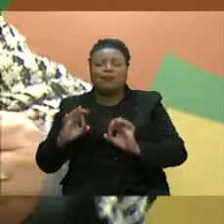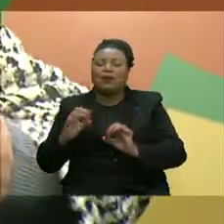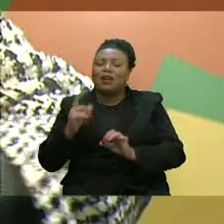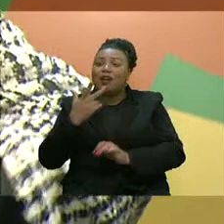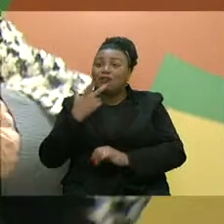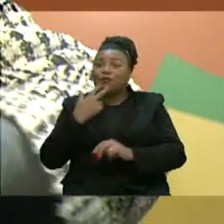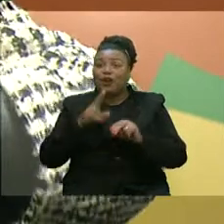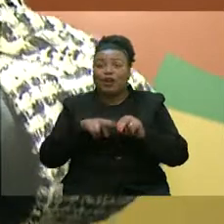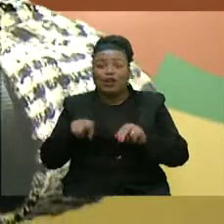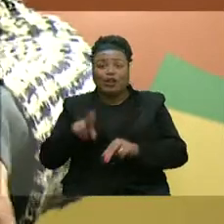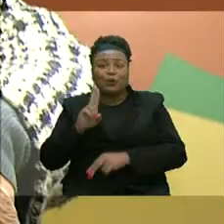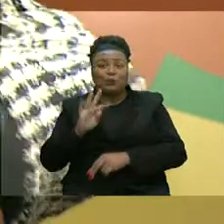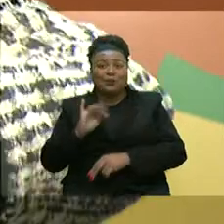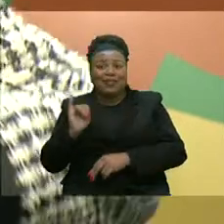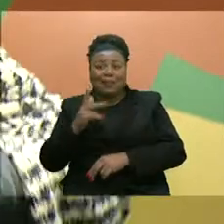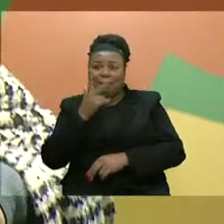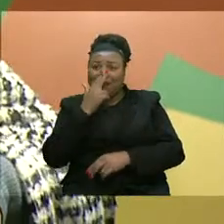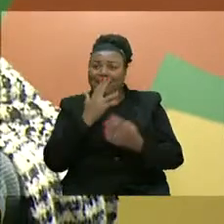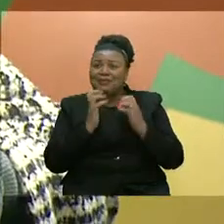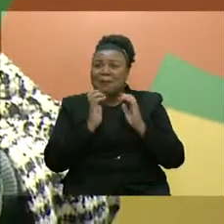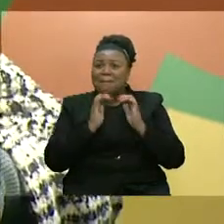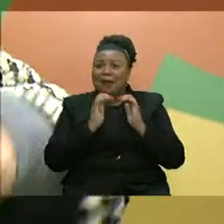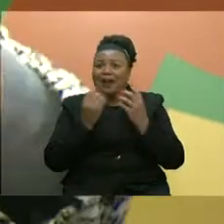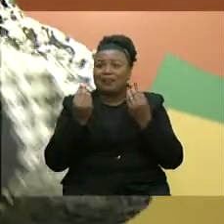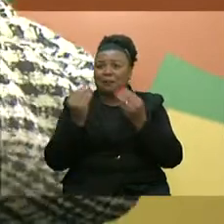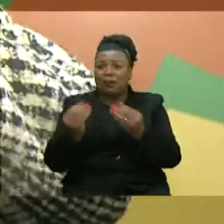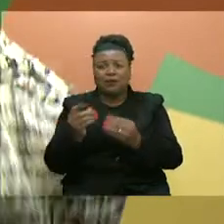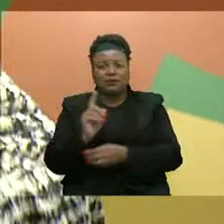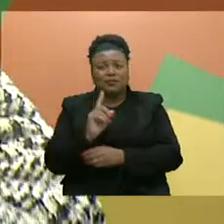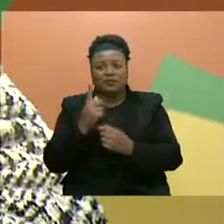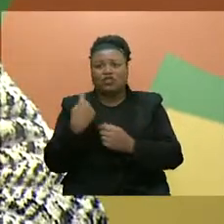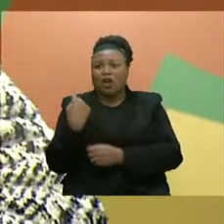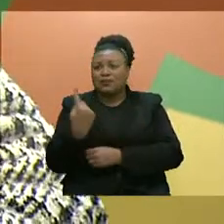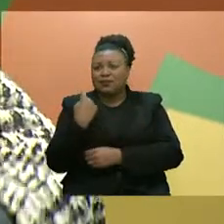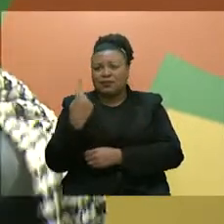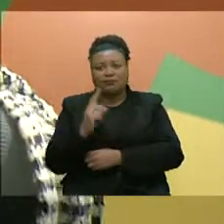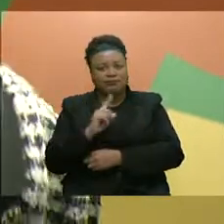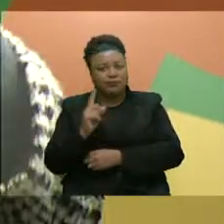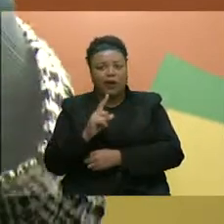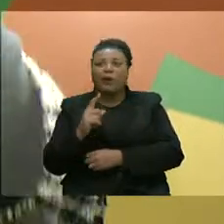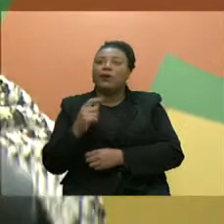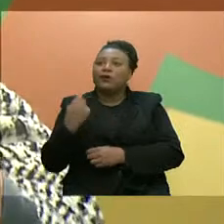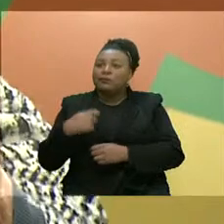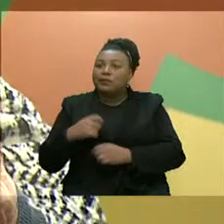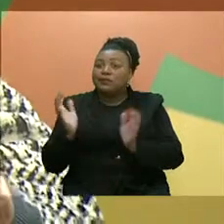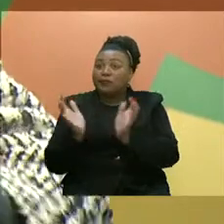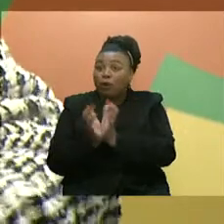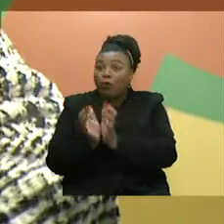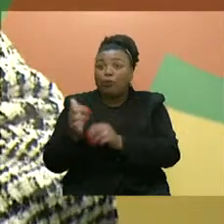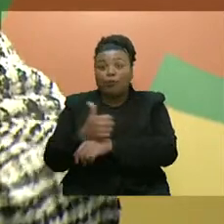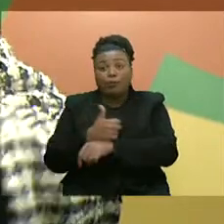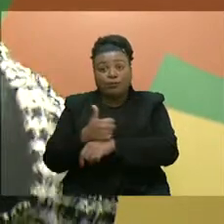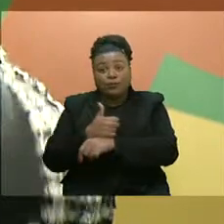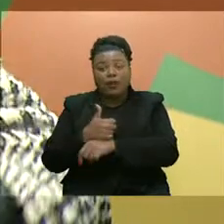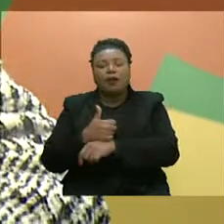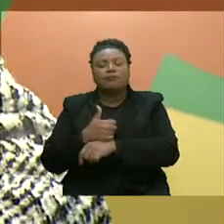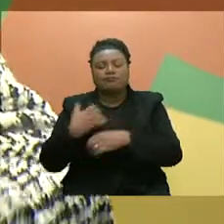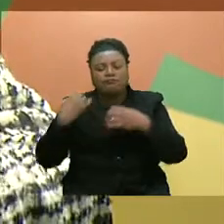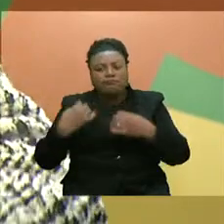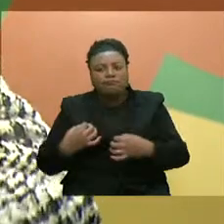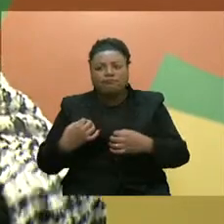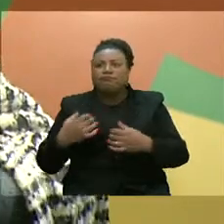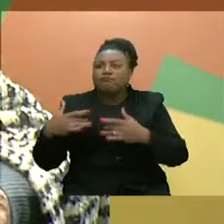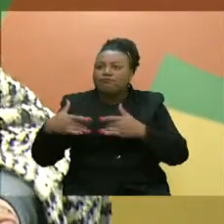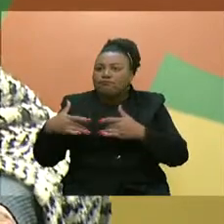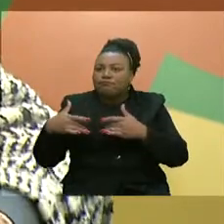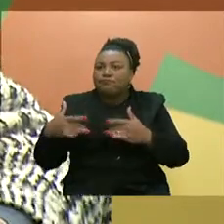em UTI, parece que a UTI é uma máquina que se coloca lá e ela anda sozinha. De toda uma equipe, de profissionais que